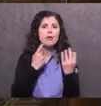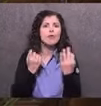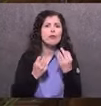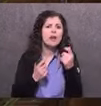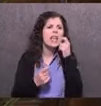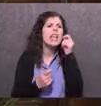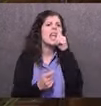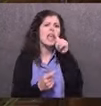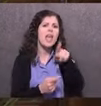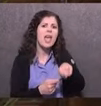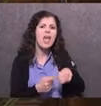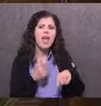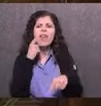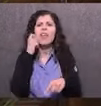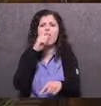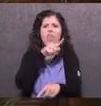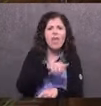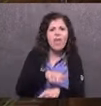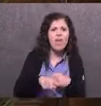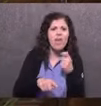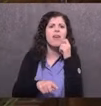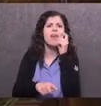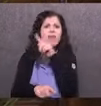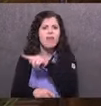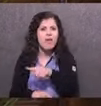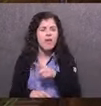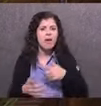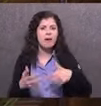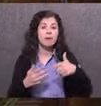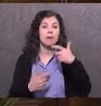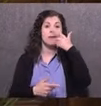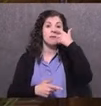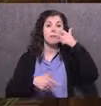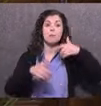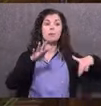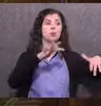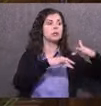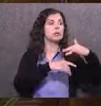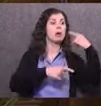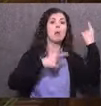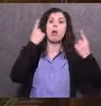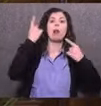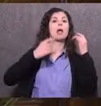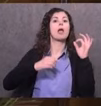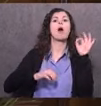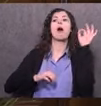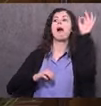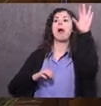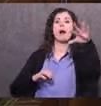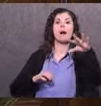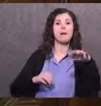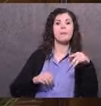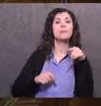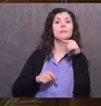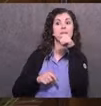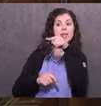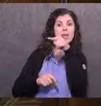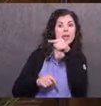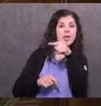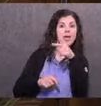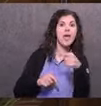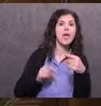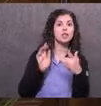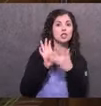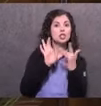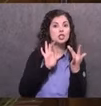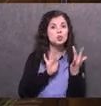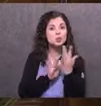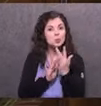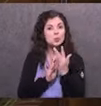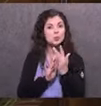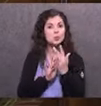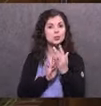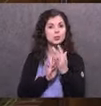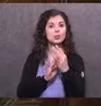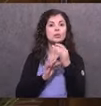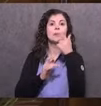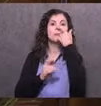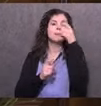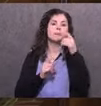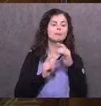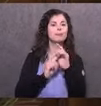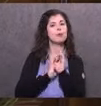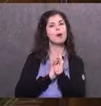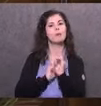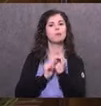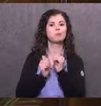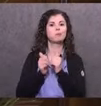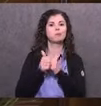ele? E da multidão respondiam: Este é Jesus, o profeta